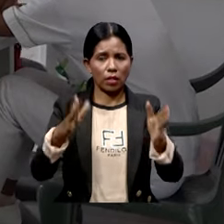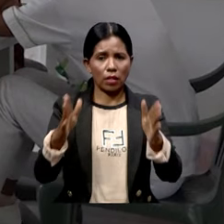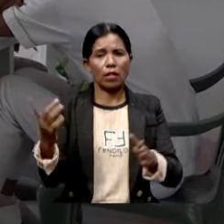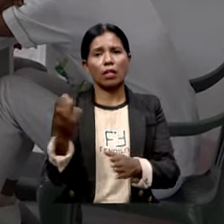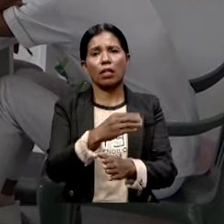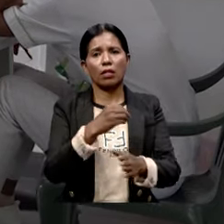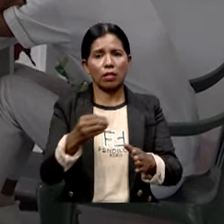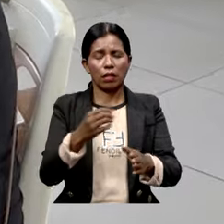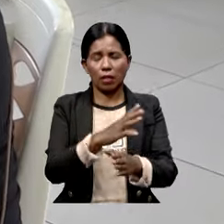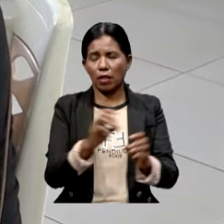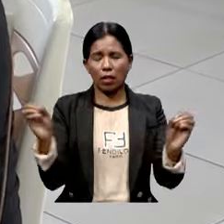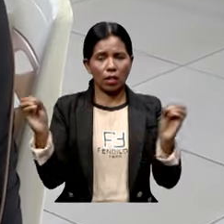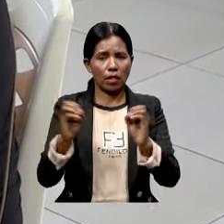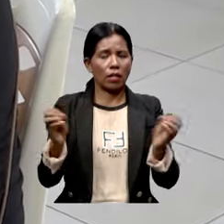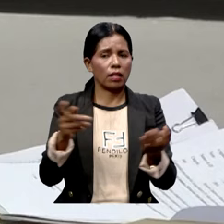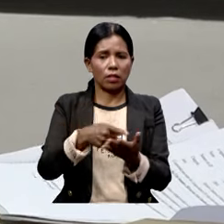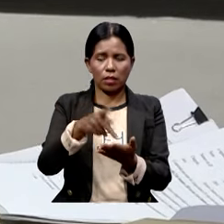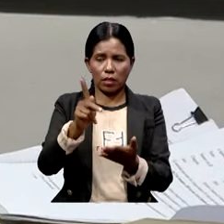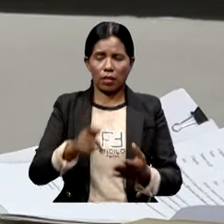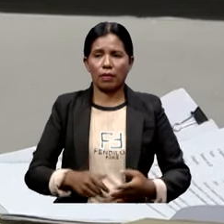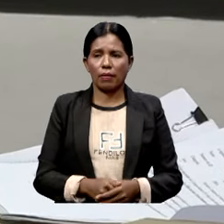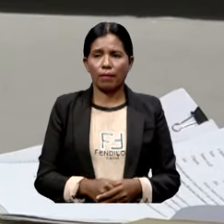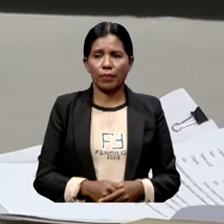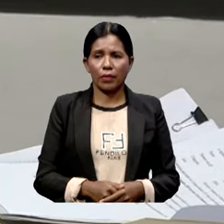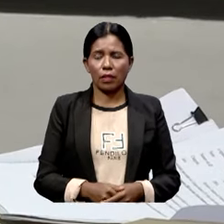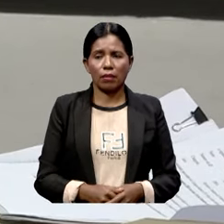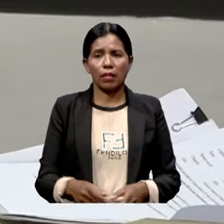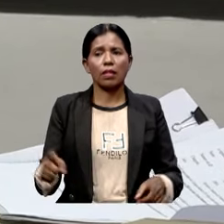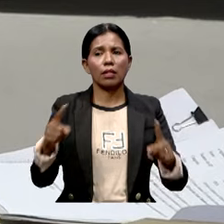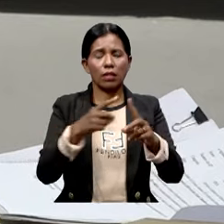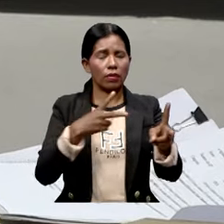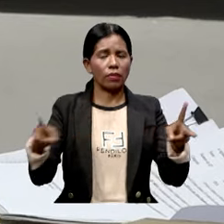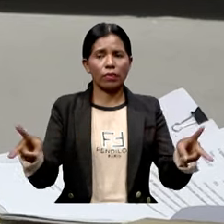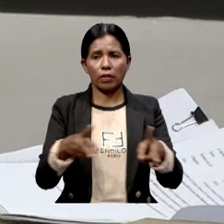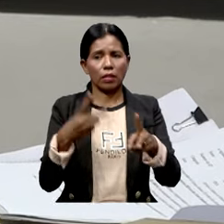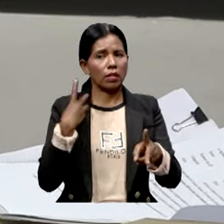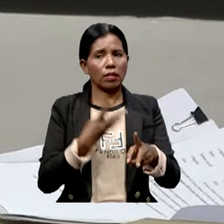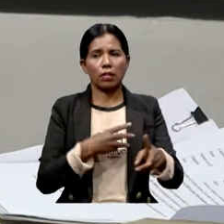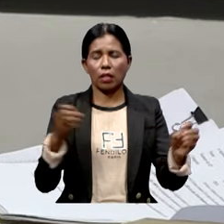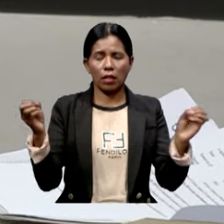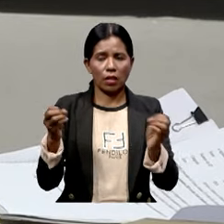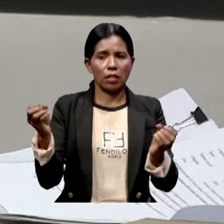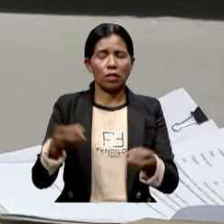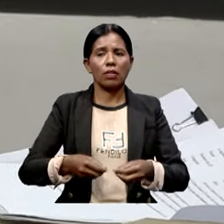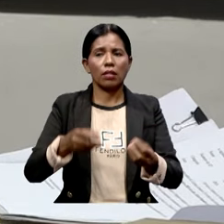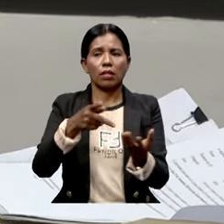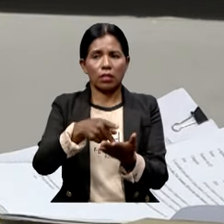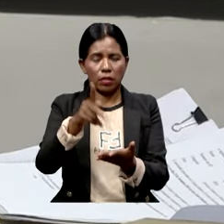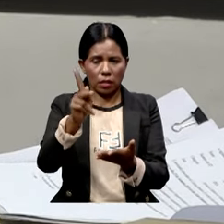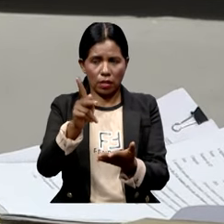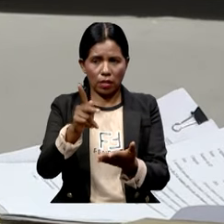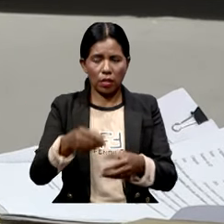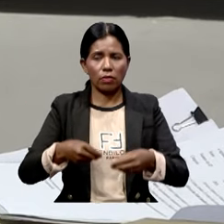no contratado, mas bem leia vencimento. Vou tirar voluntário, nem ita lá, leia sato sem ideia, tato